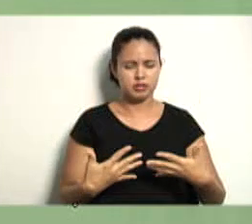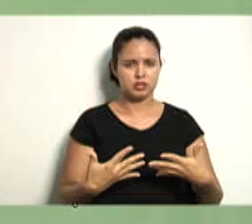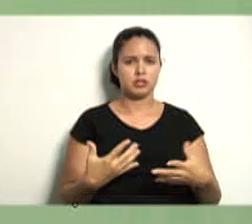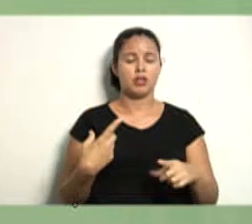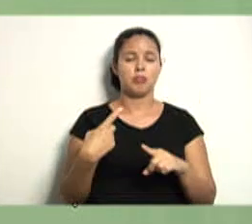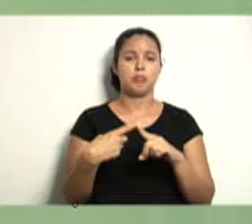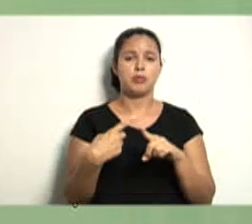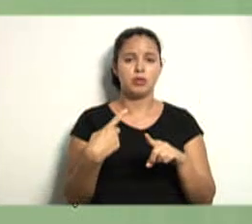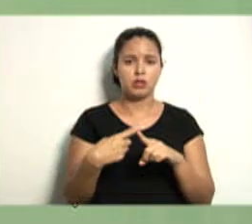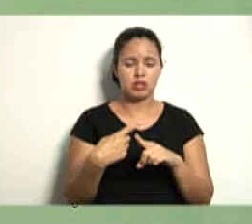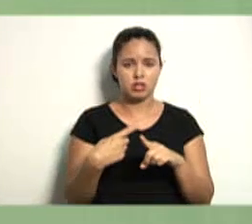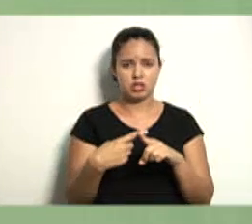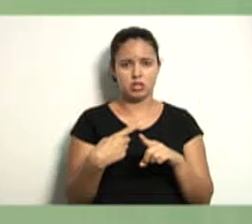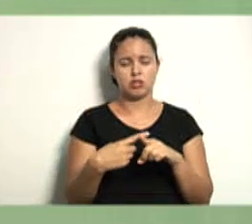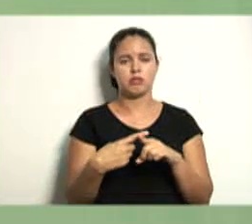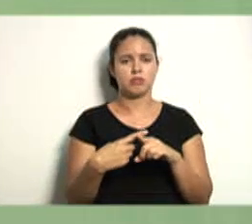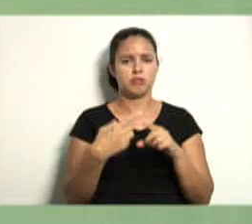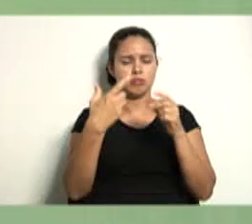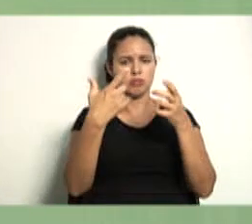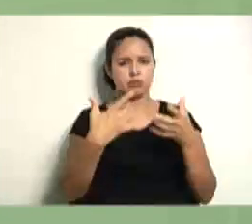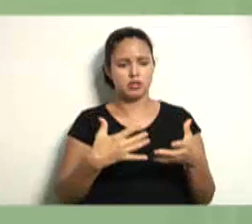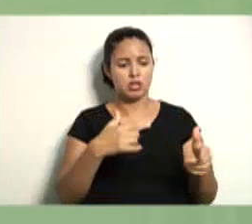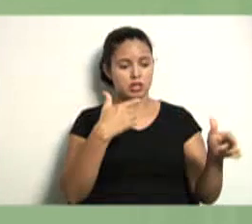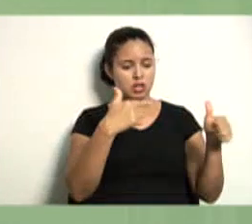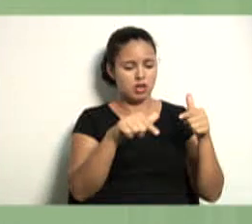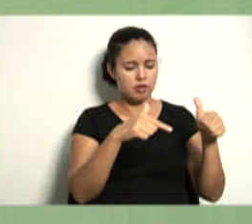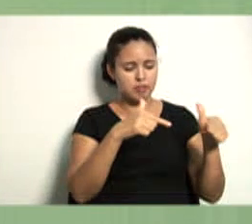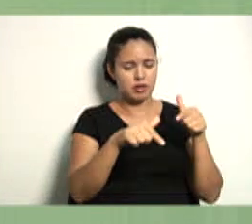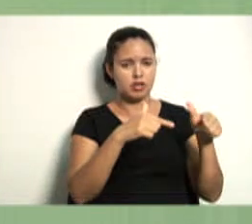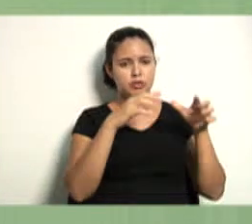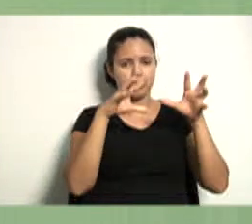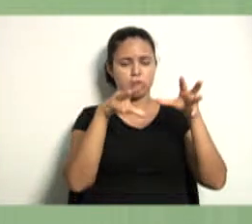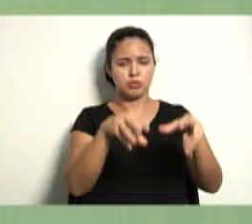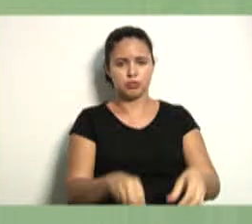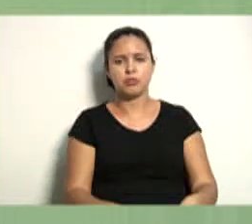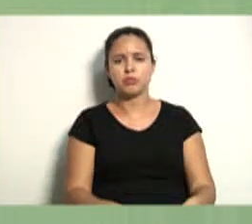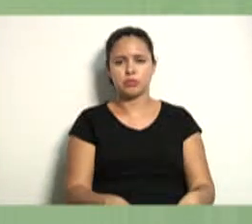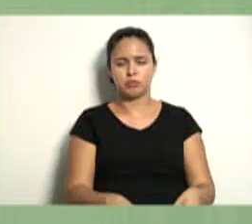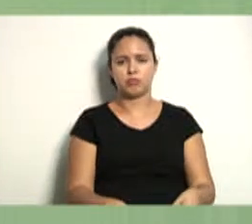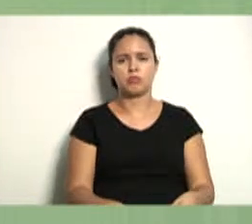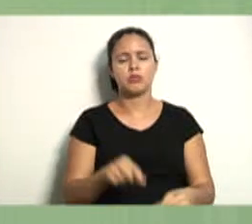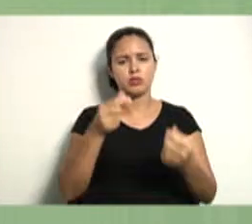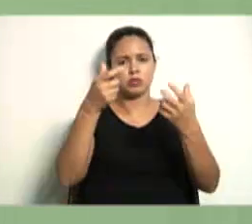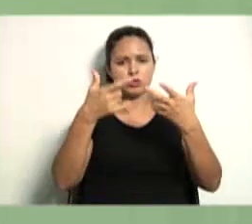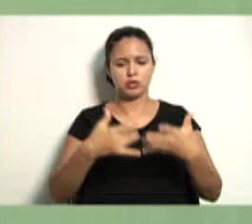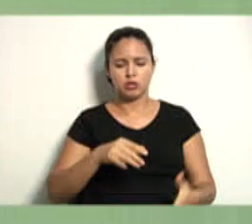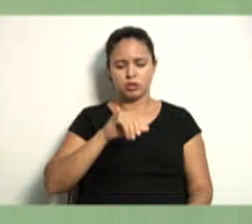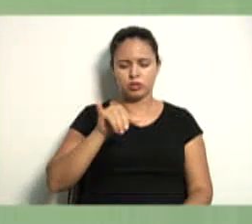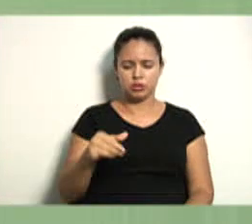porque dizemos que há trabalho em tudo. Como eu falei, justificar.